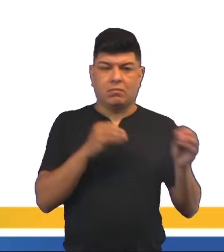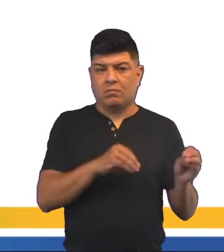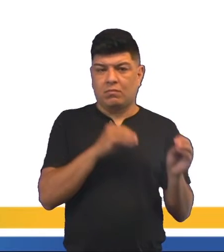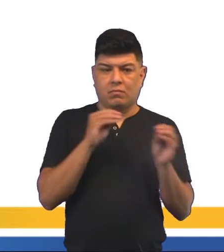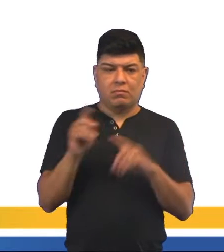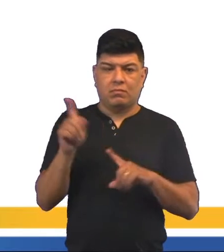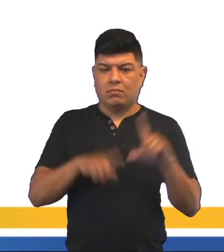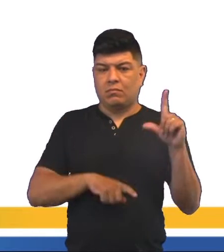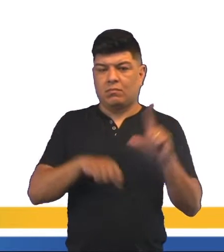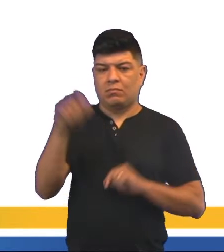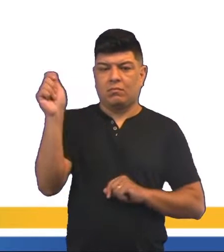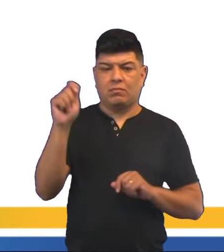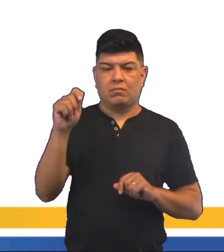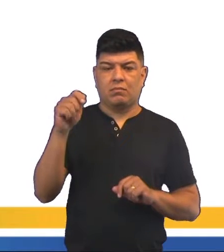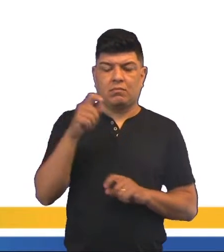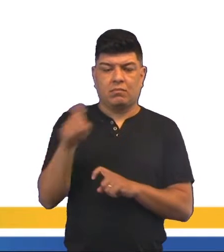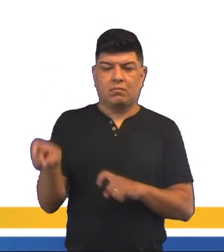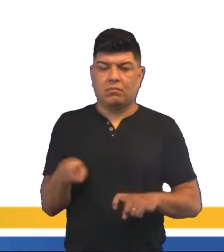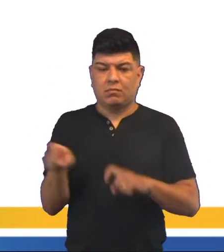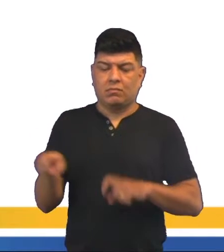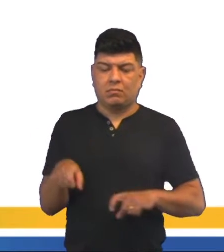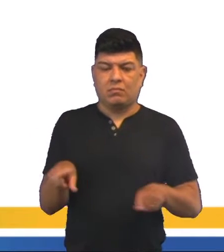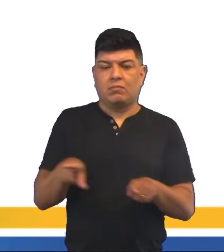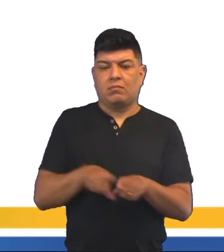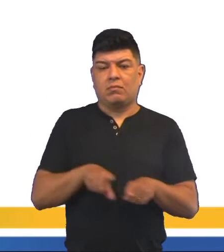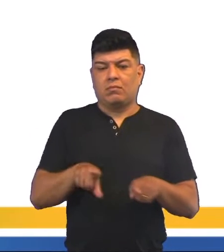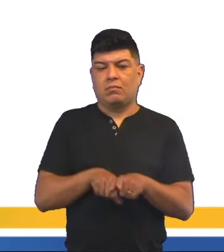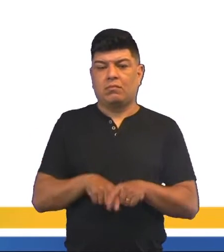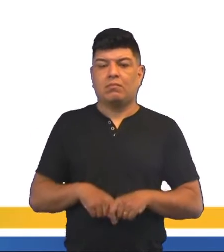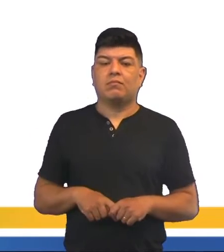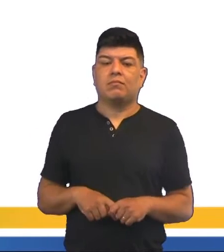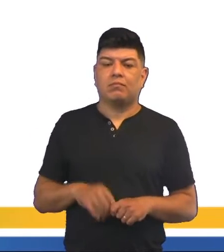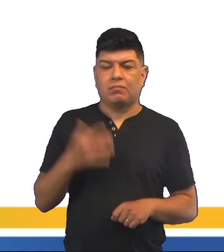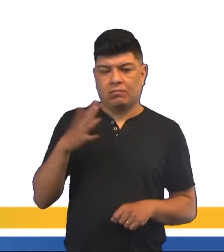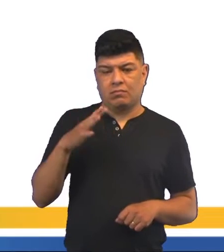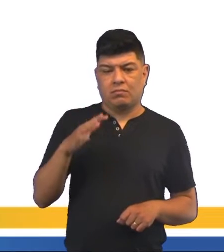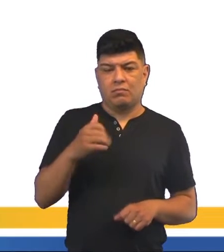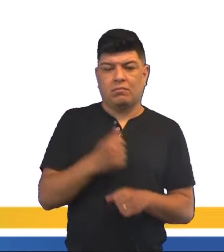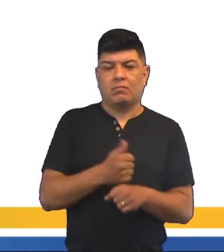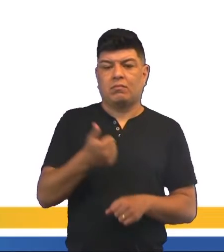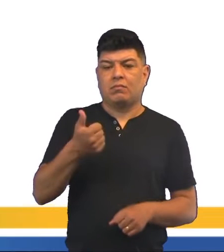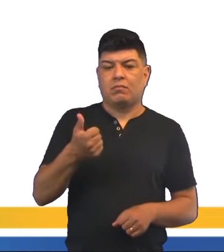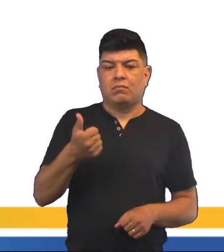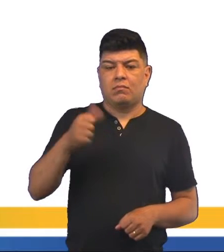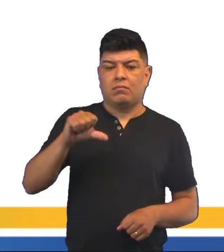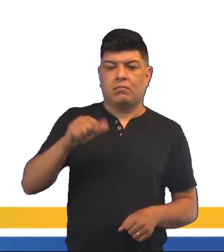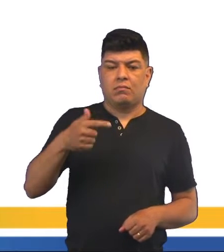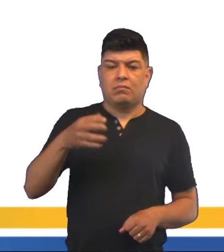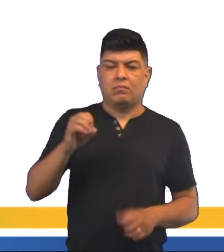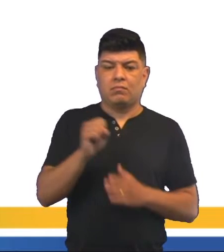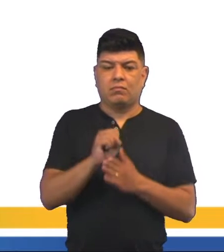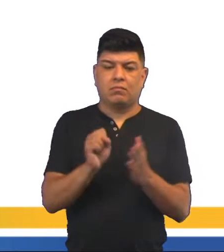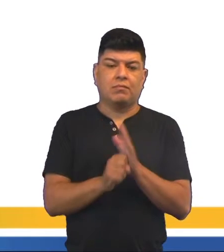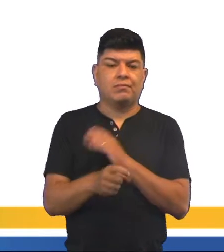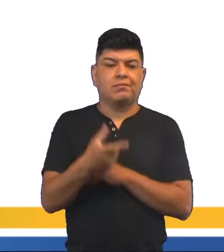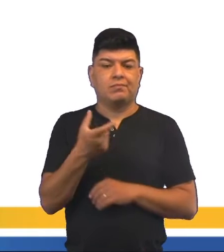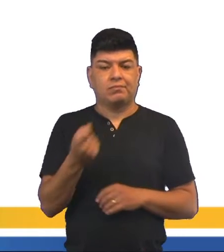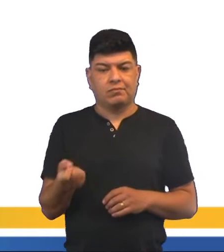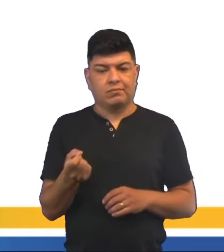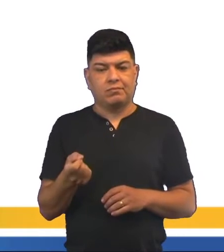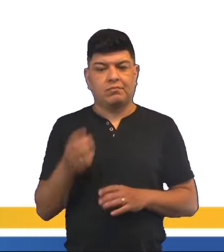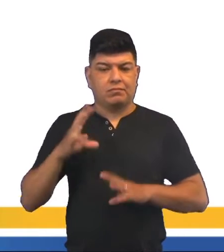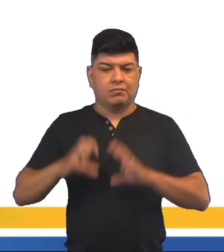das terras acreanas, né, para os fazendeiros do Centro-Sul. Em meados de 70 do século XX, né, as tensões entre